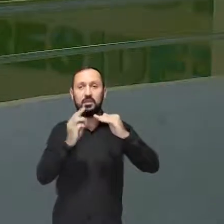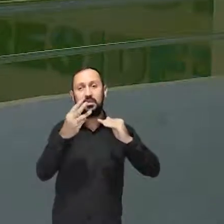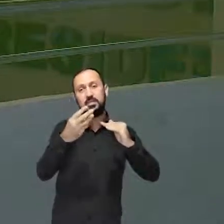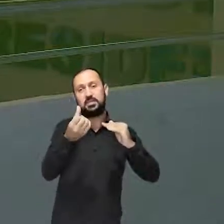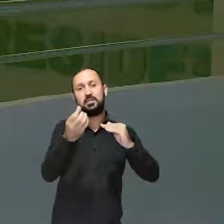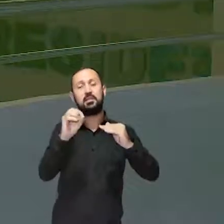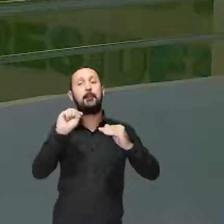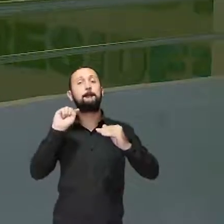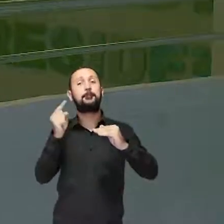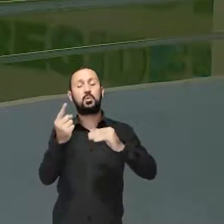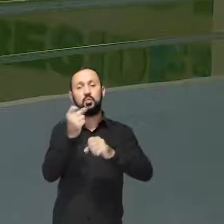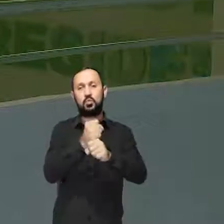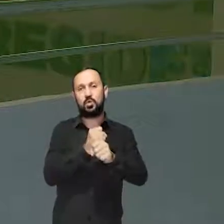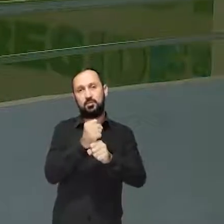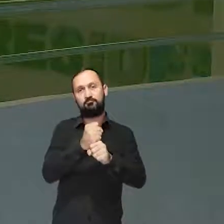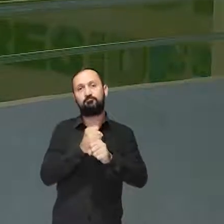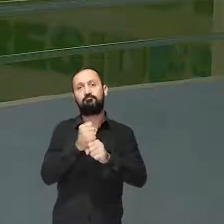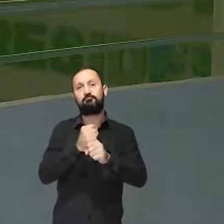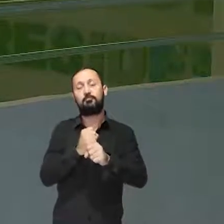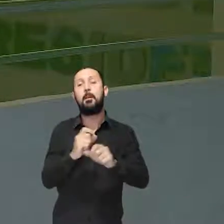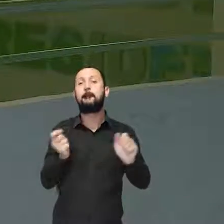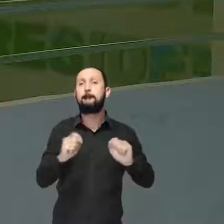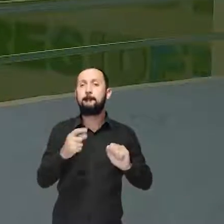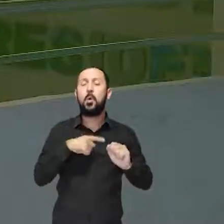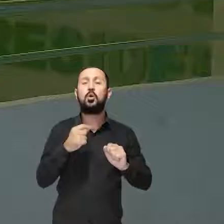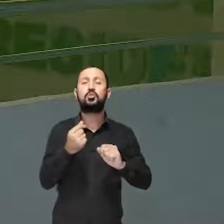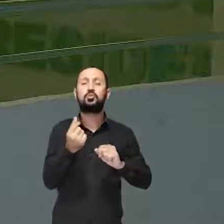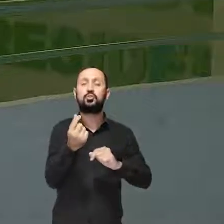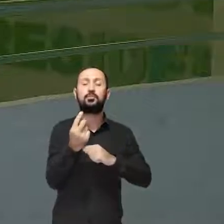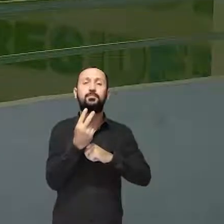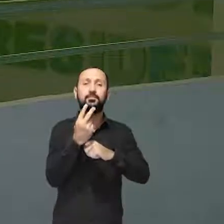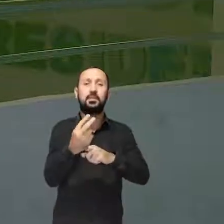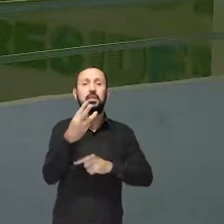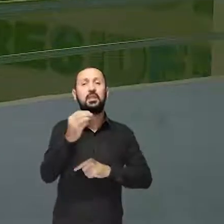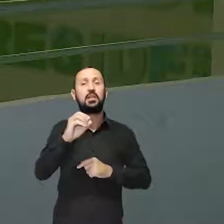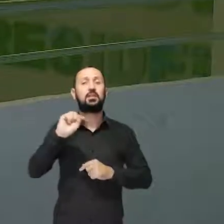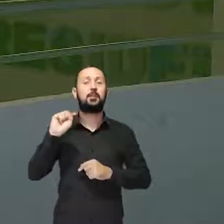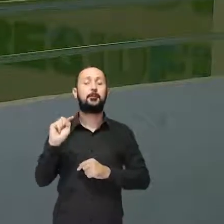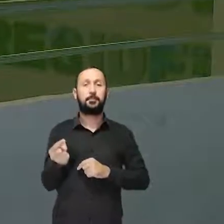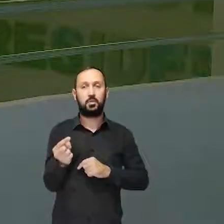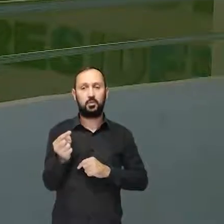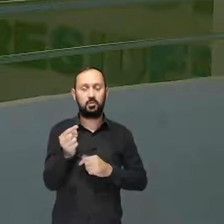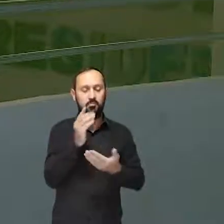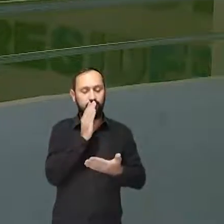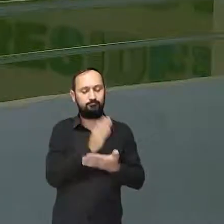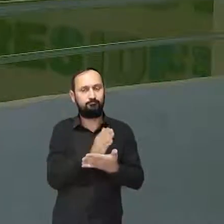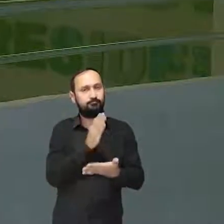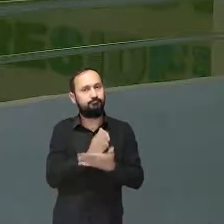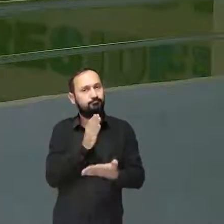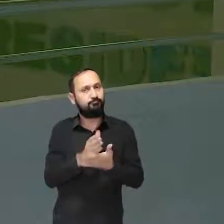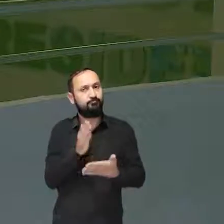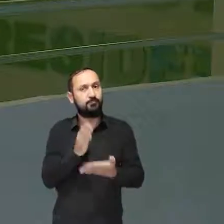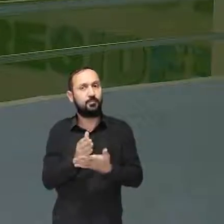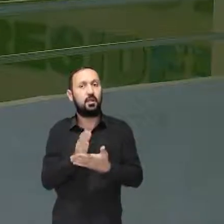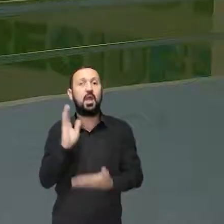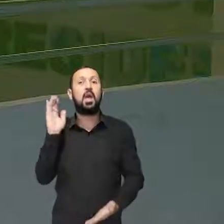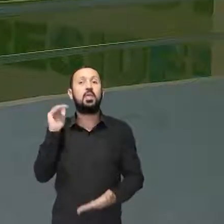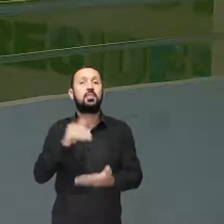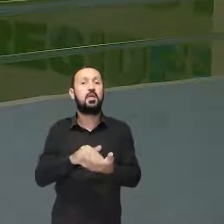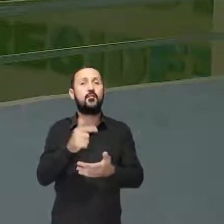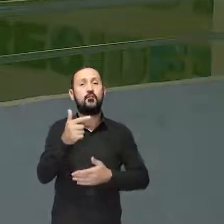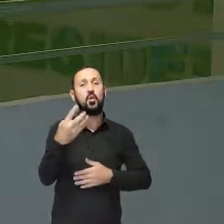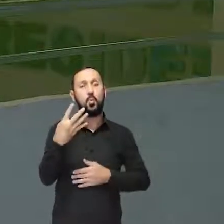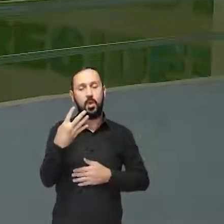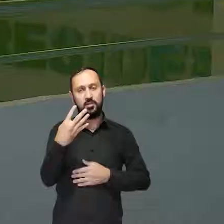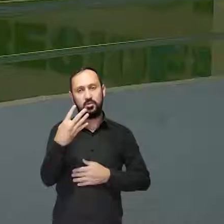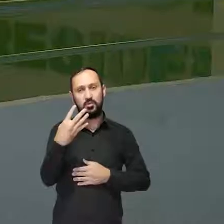até R$360 mil por ano. Poderão financiar até R$30 mil e o parcelamento poderá